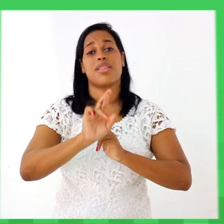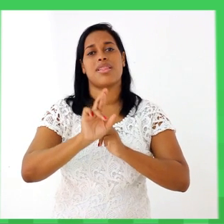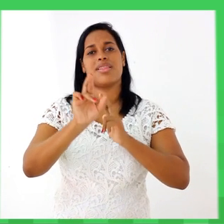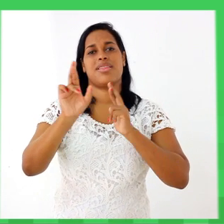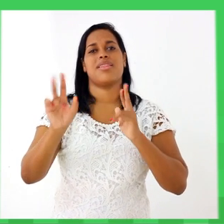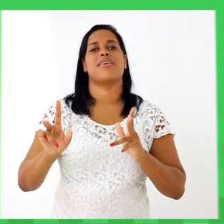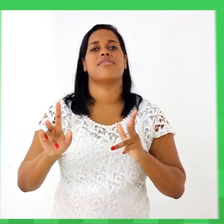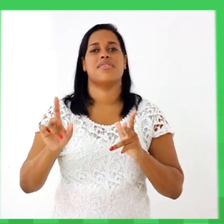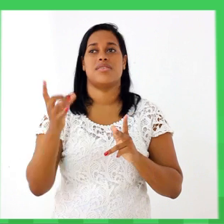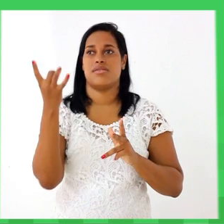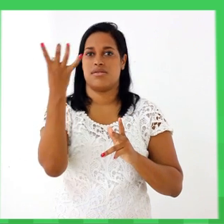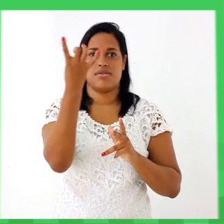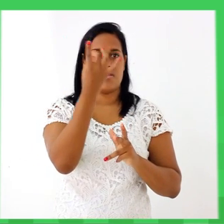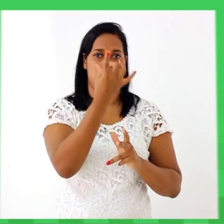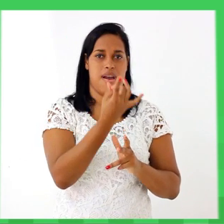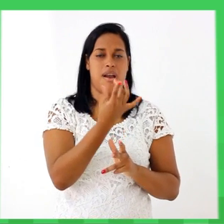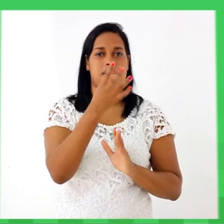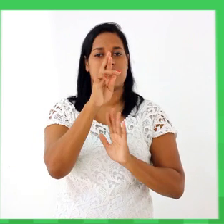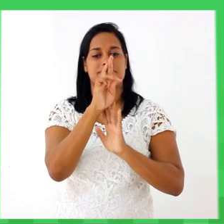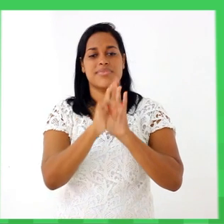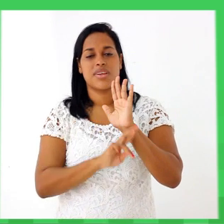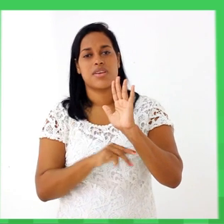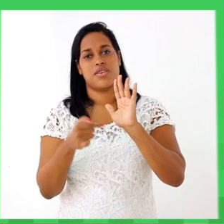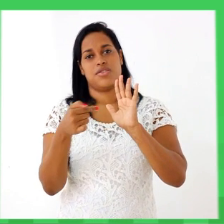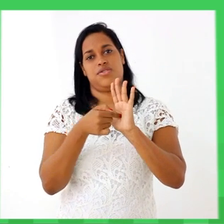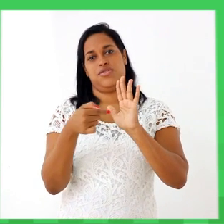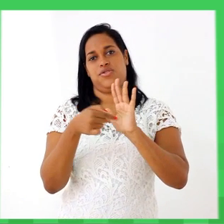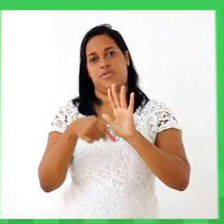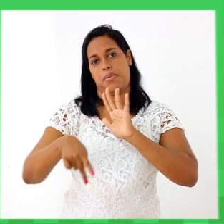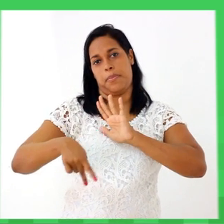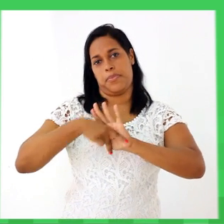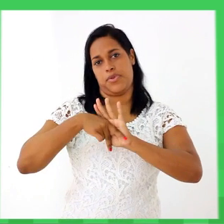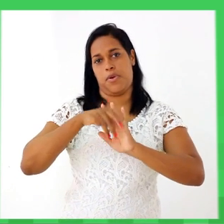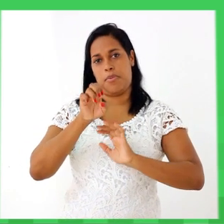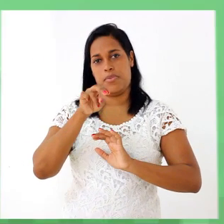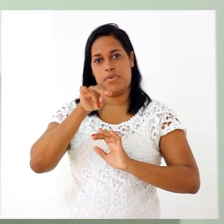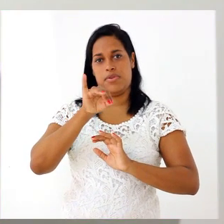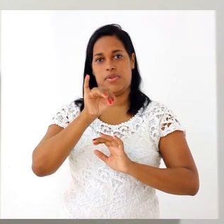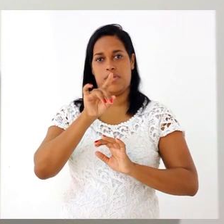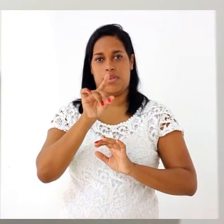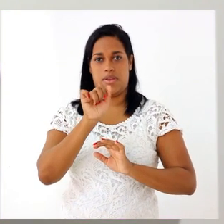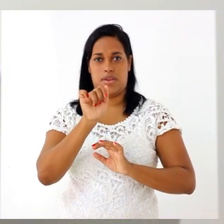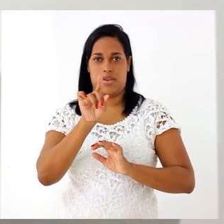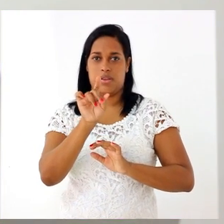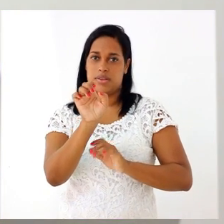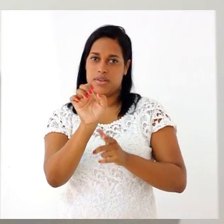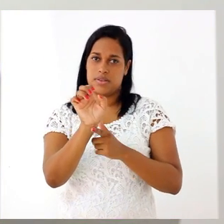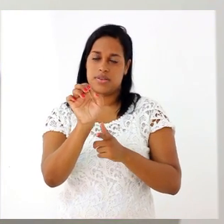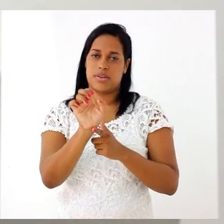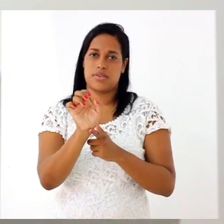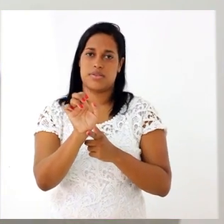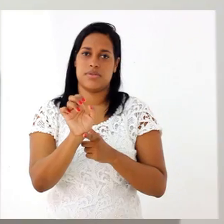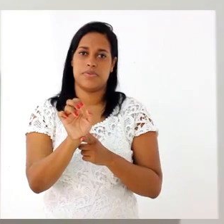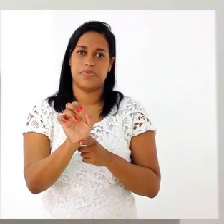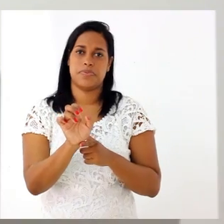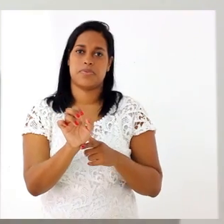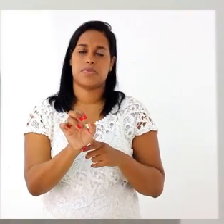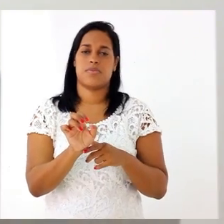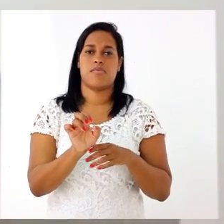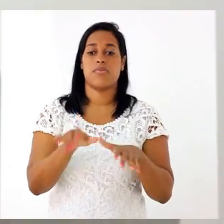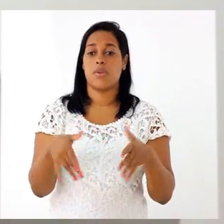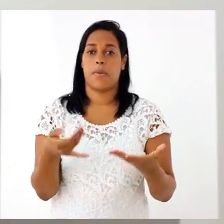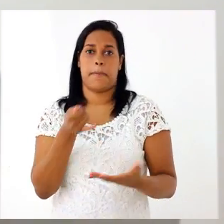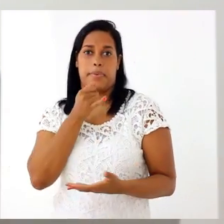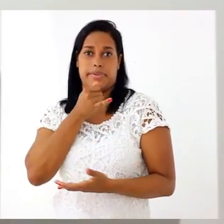diferenciará cada registro da minha entidade. Okay? Então, quais são os atributos de